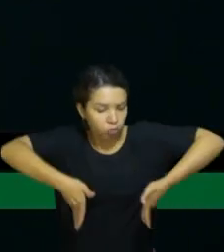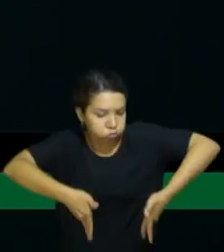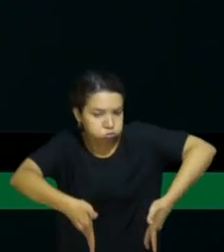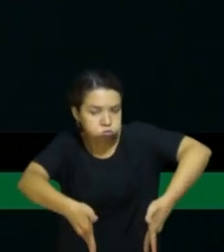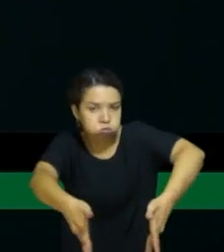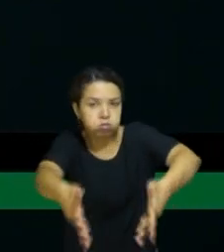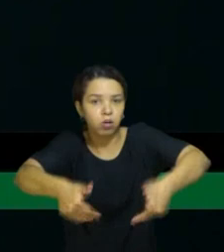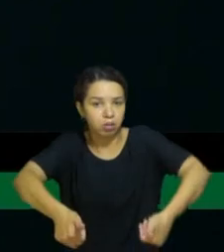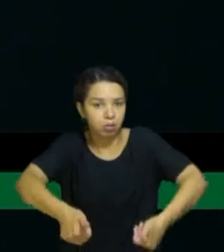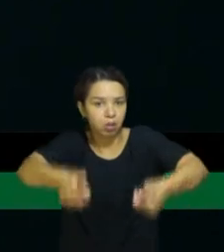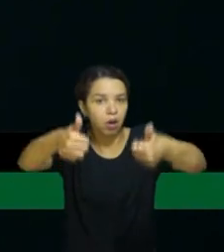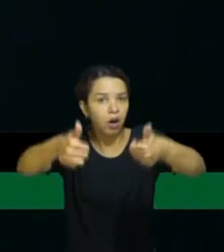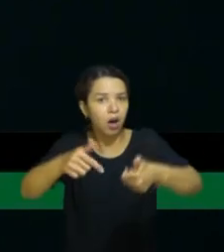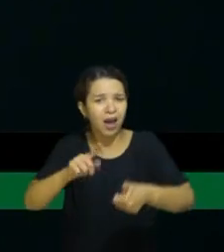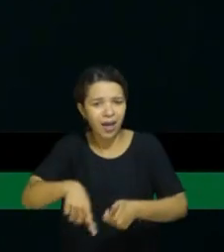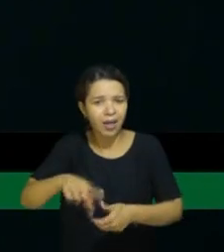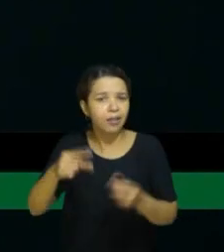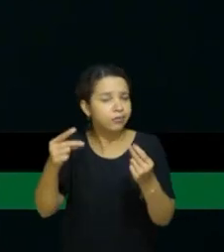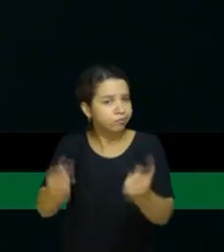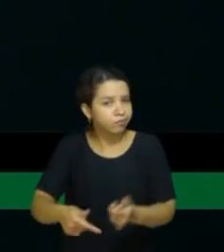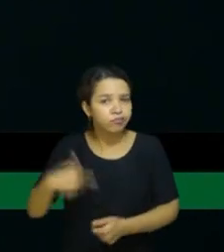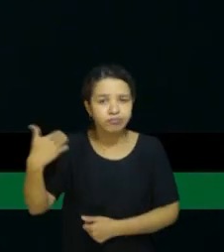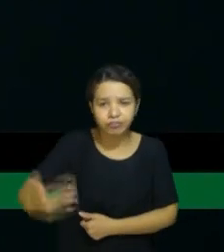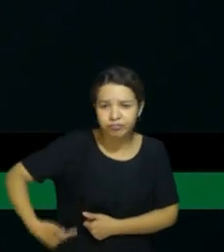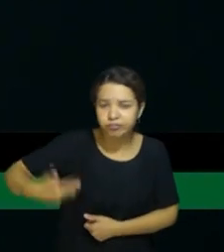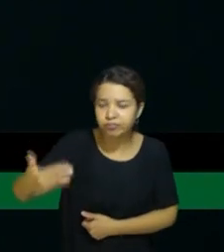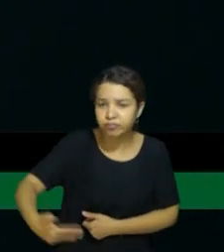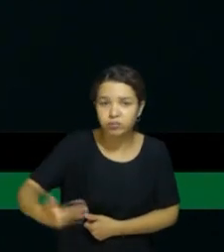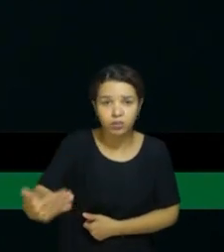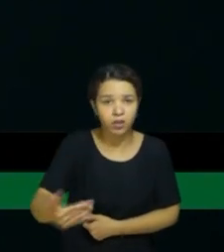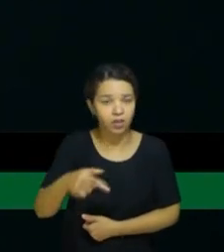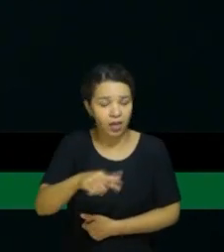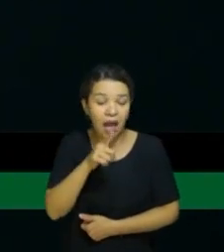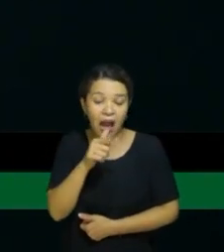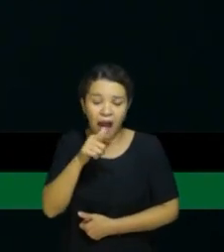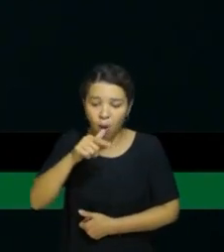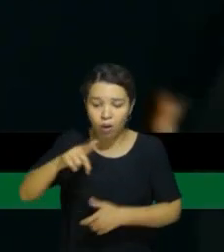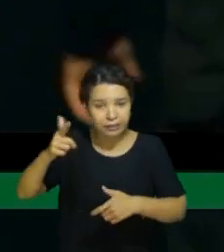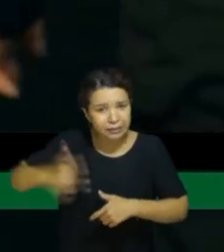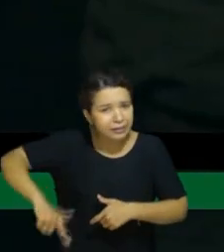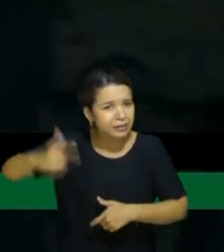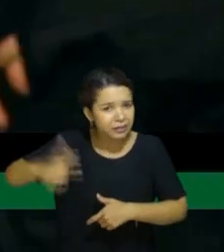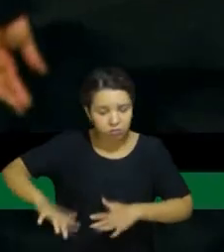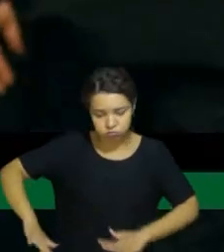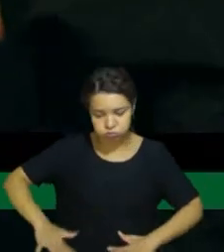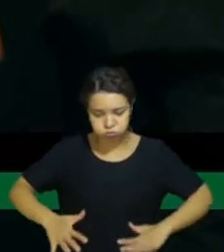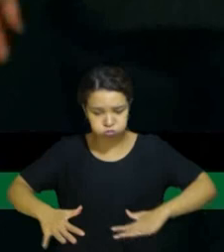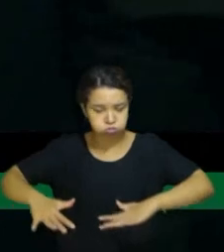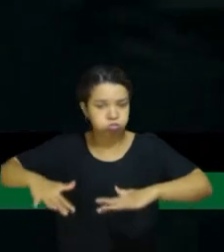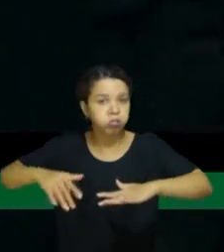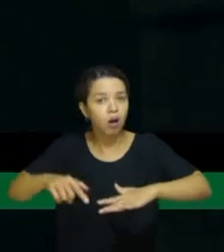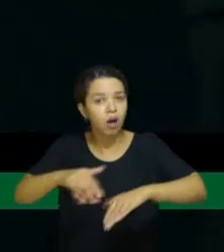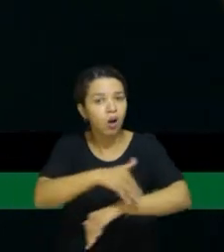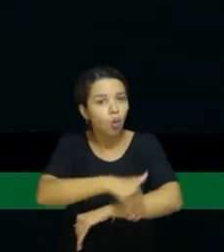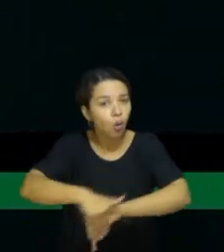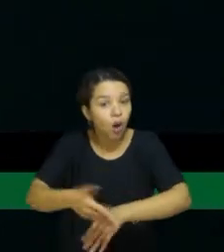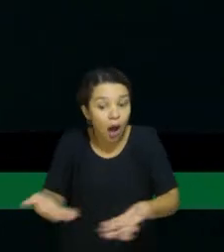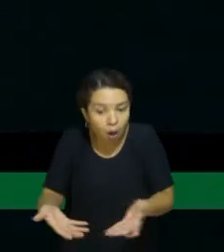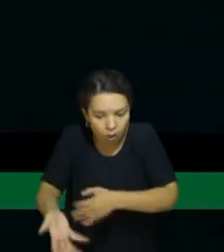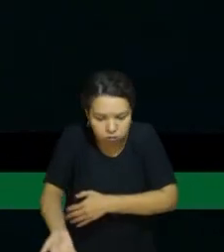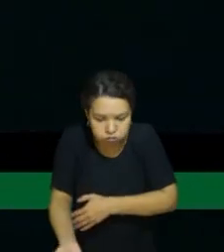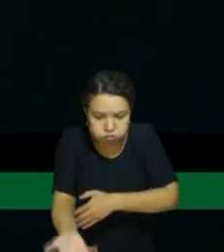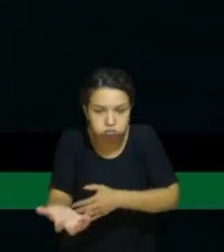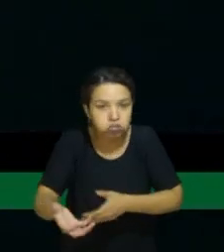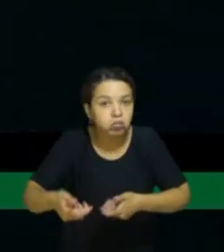um era recorrente os alargamentos constantes na Rua aranguá A macrodrenagem tá acontecendo